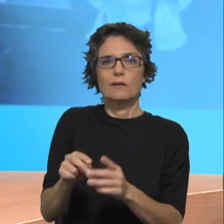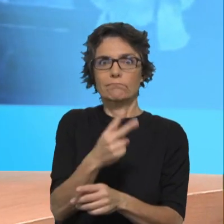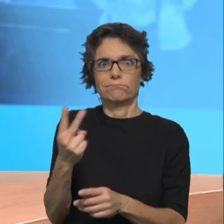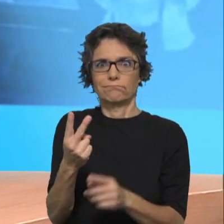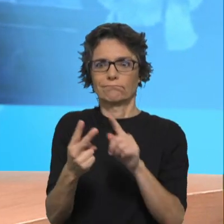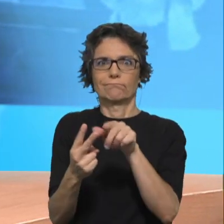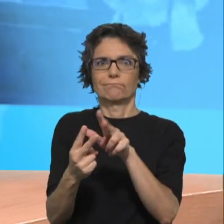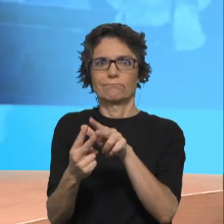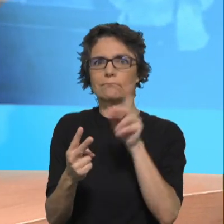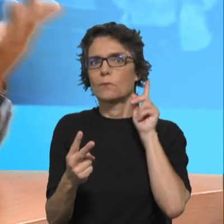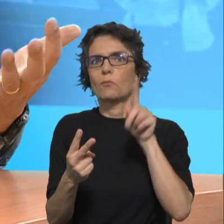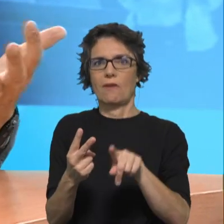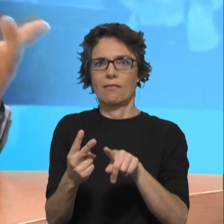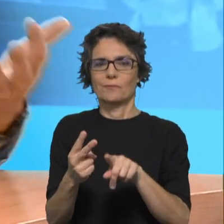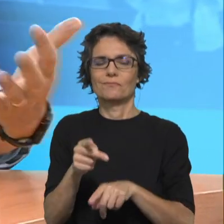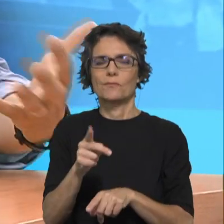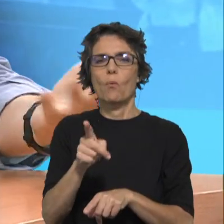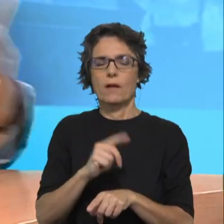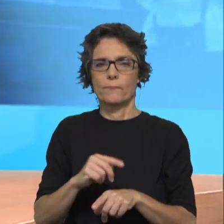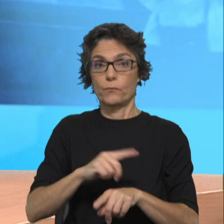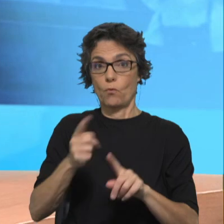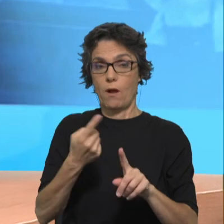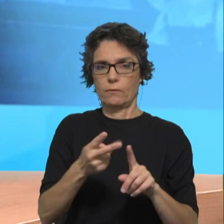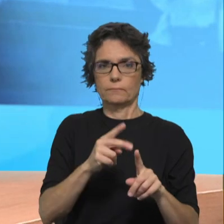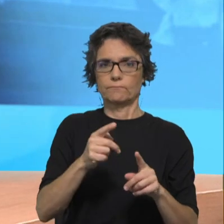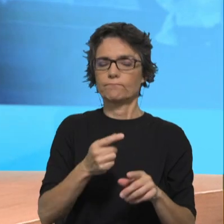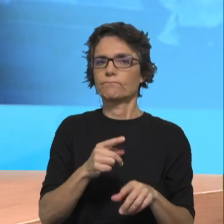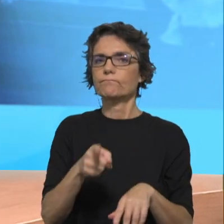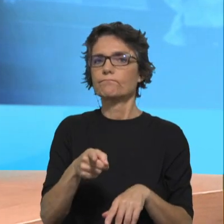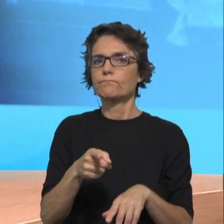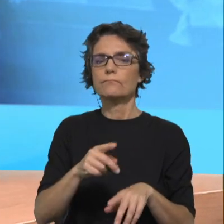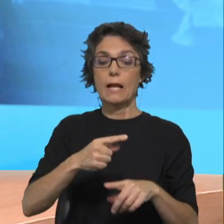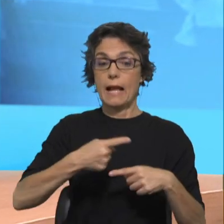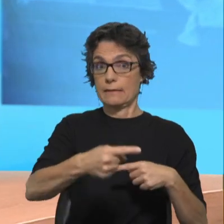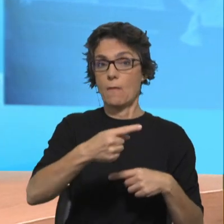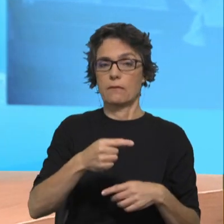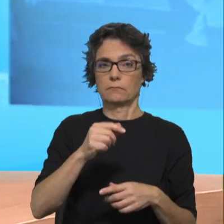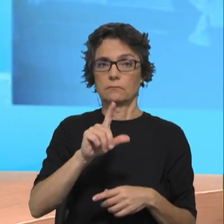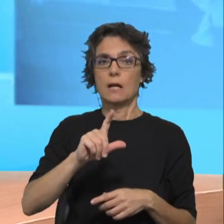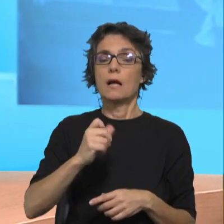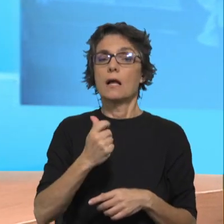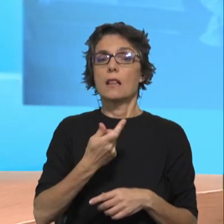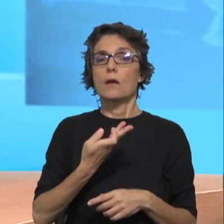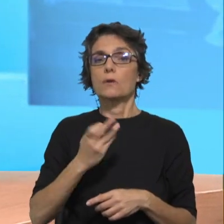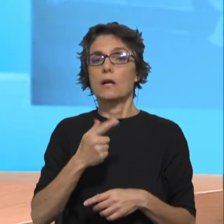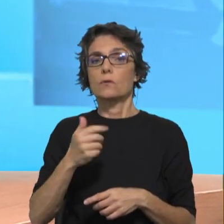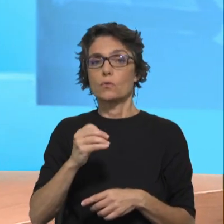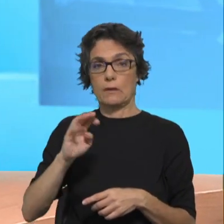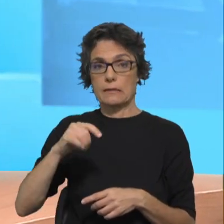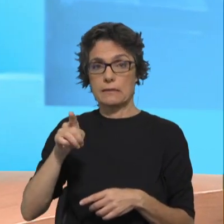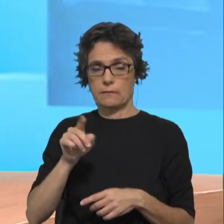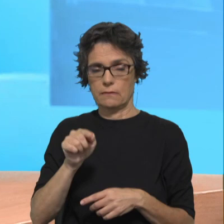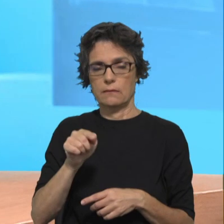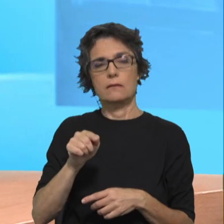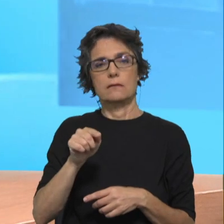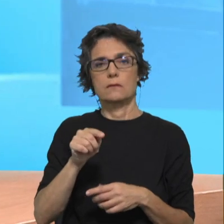momentos ao longo do ano. A chamada Semana Laudato Si, por ocasião sempre da altura da